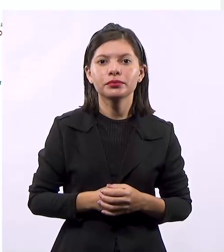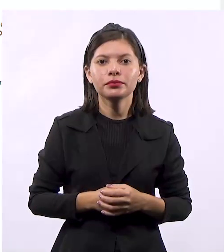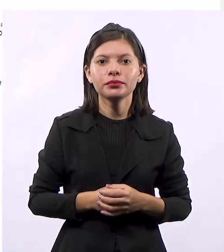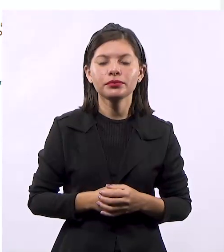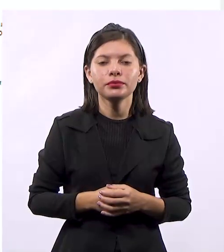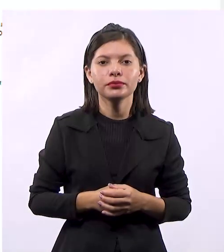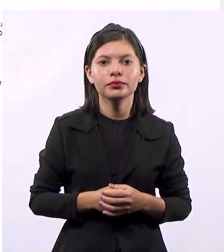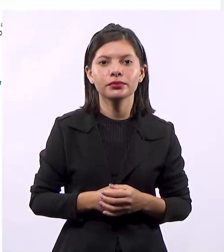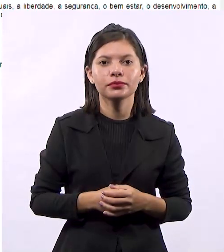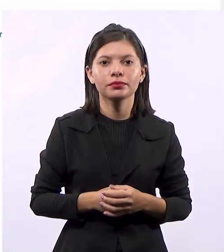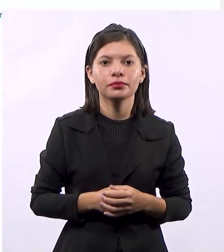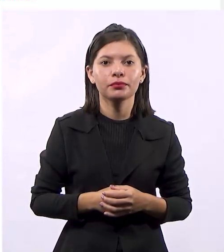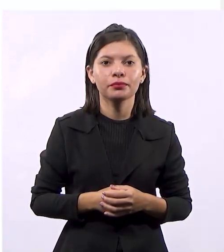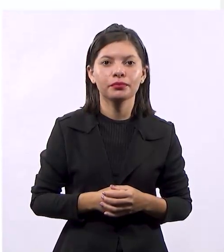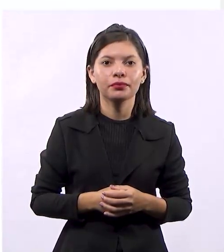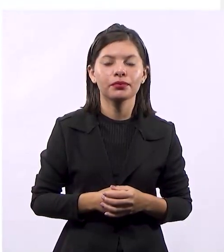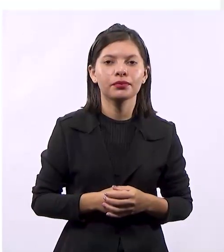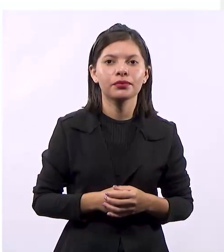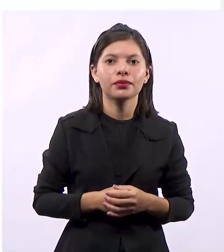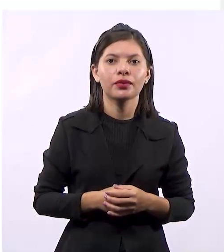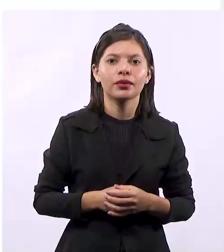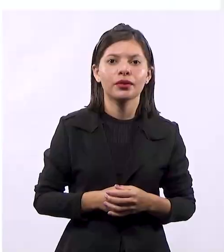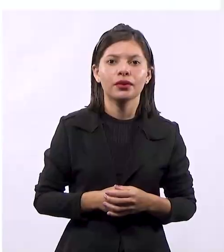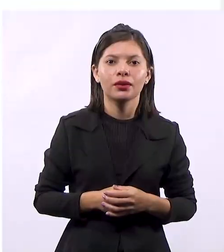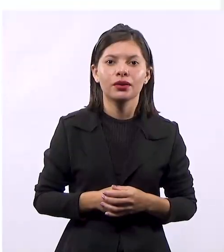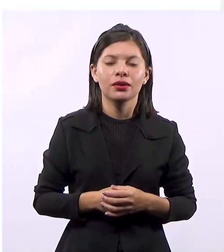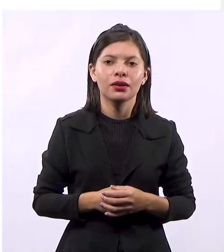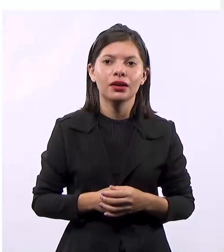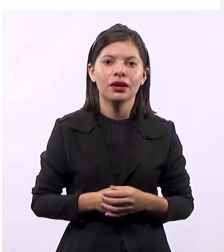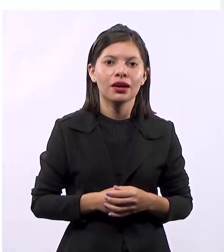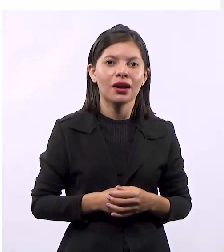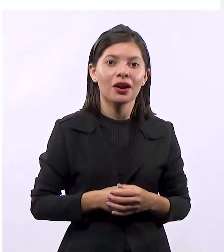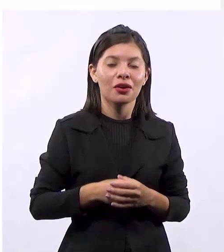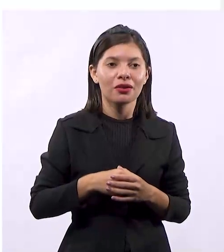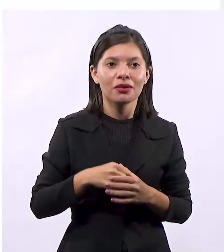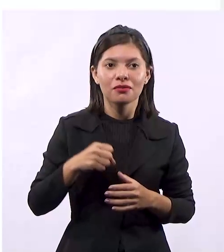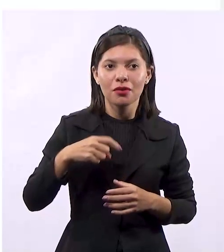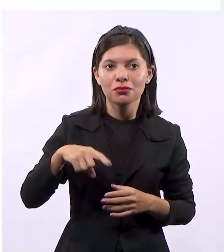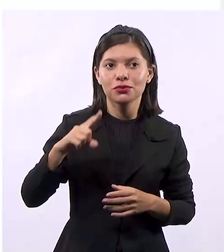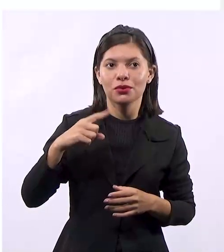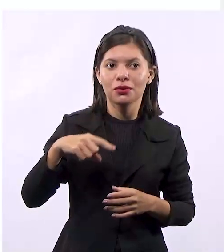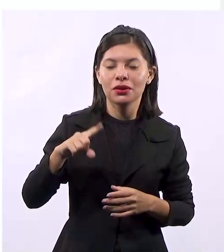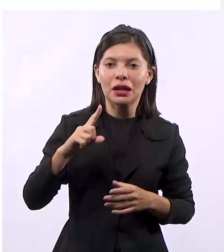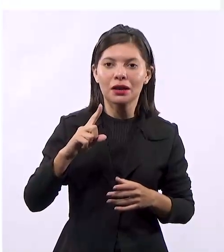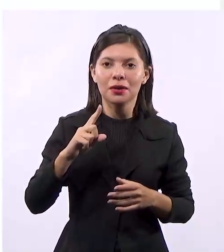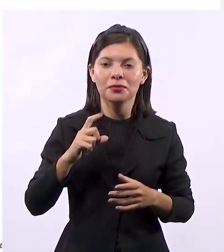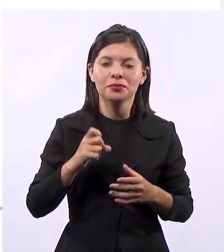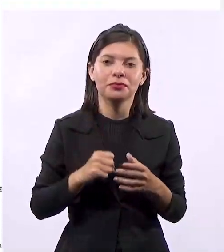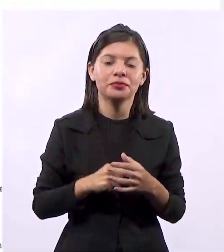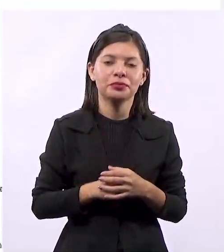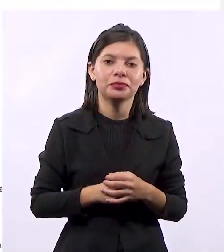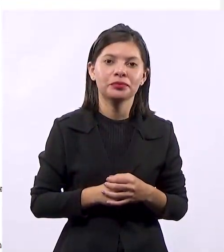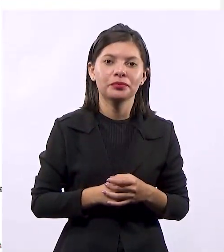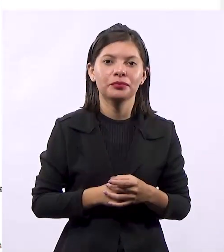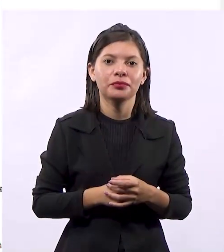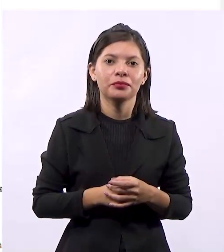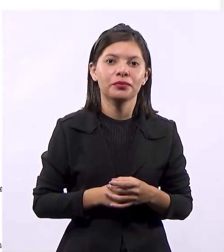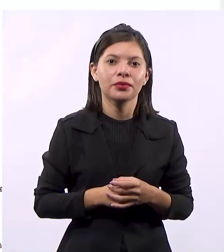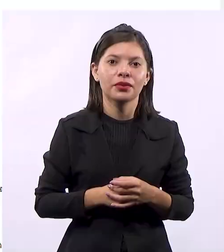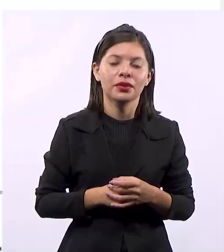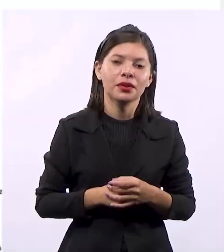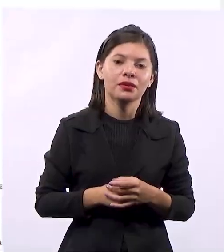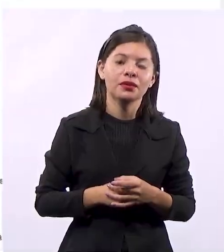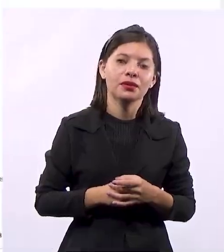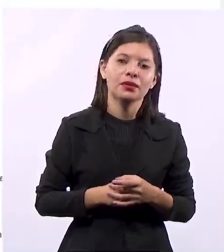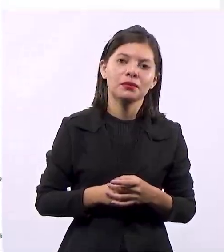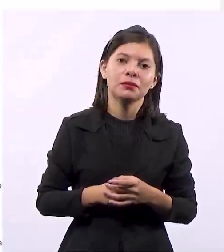a Constituição. A Constituição, a gente vou rolar a página aqui, tá bom? Então, artigo 206, porque como acesso ao link,